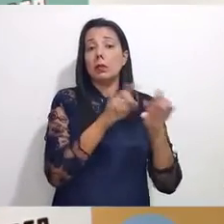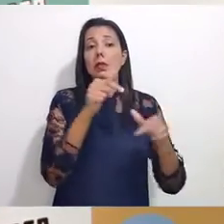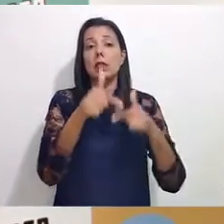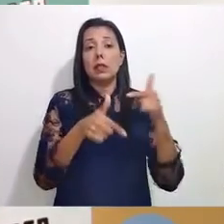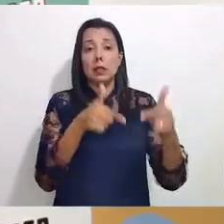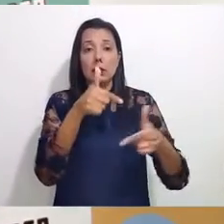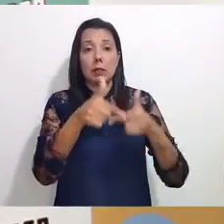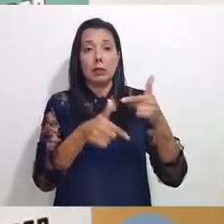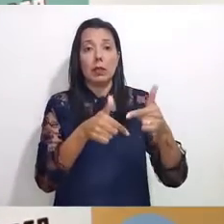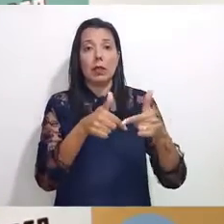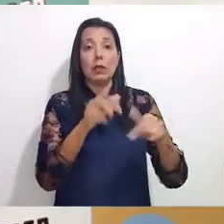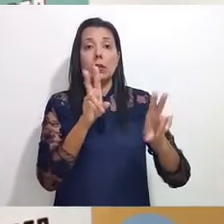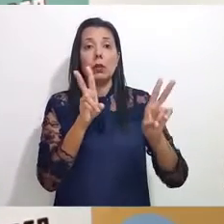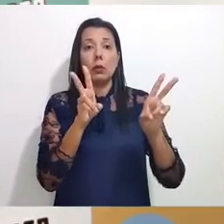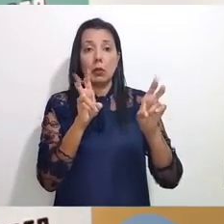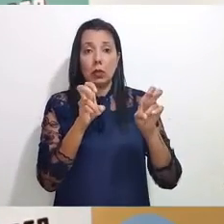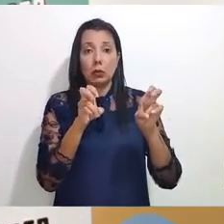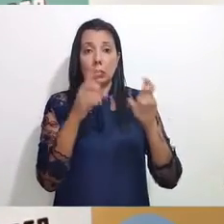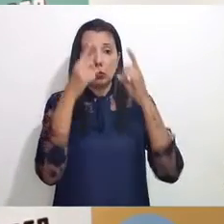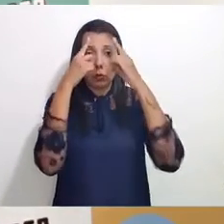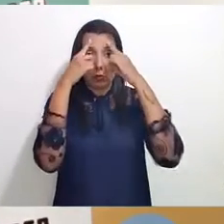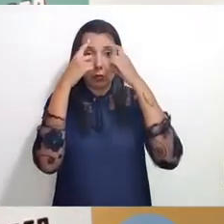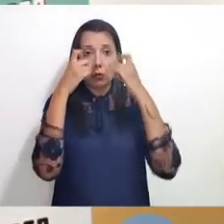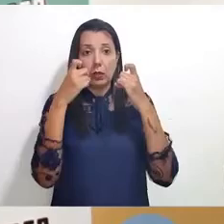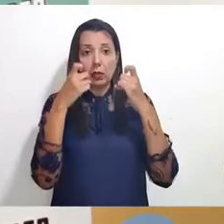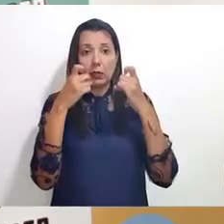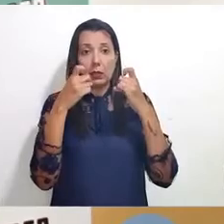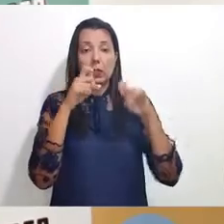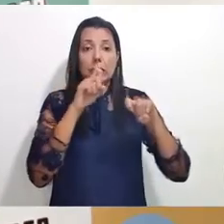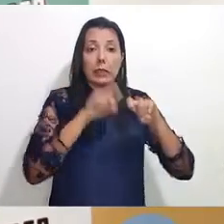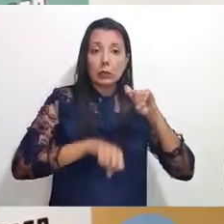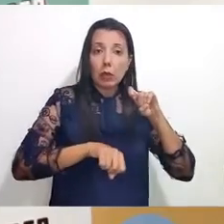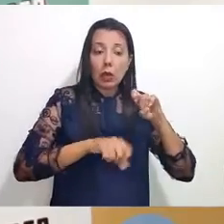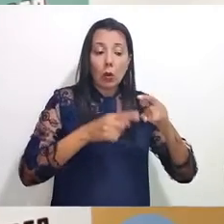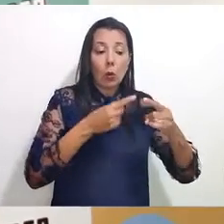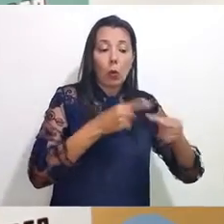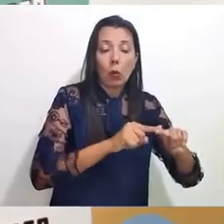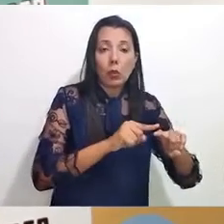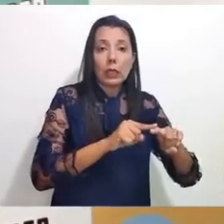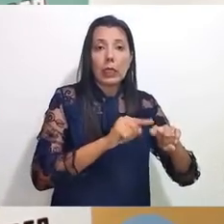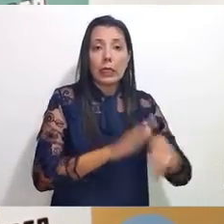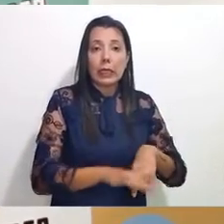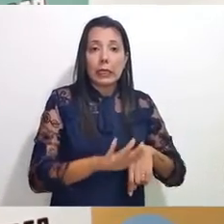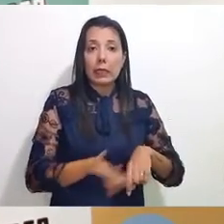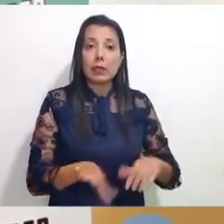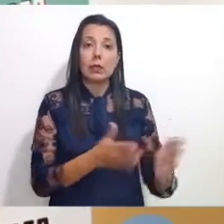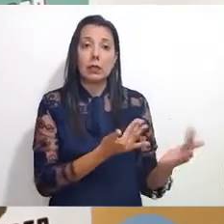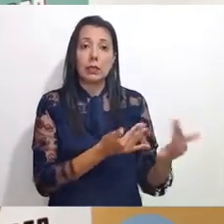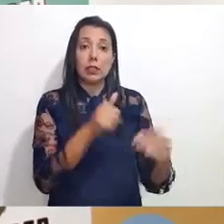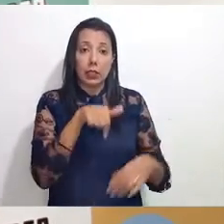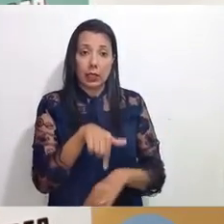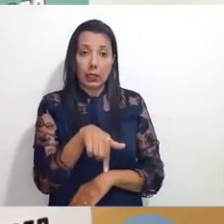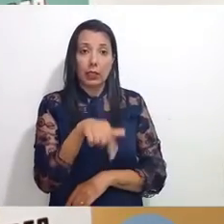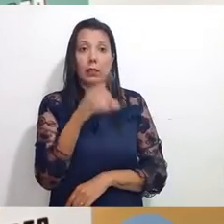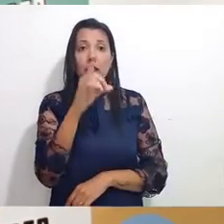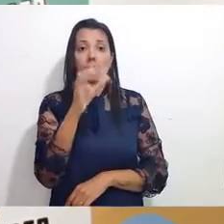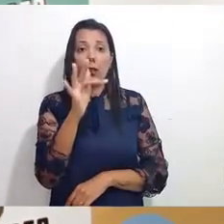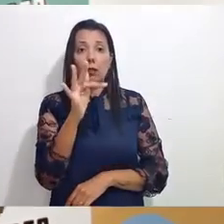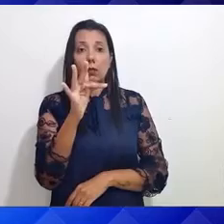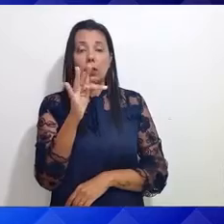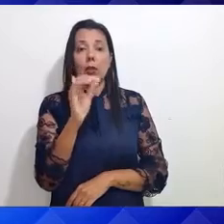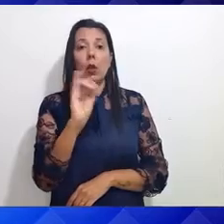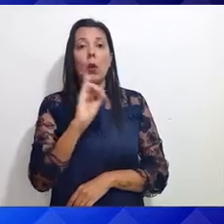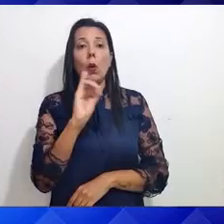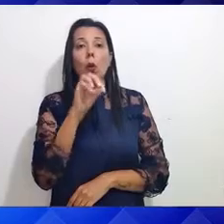a violência sexual contra crianças e adolescentes aqui no Distrito Federal. Olá, Mônica, olá, Thelma,